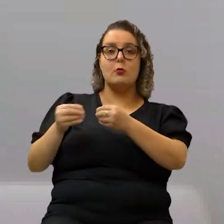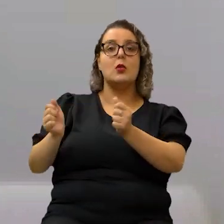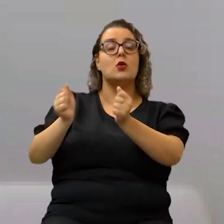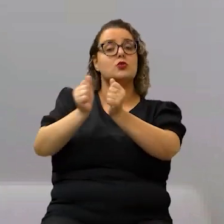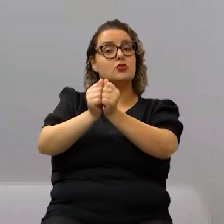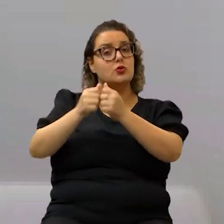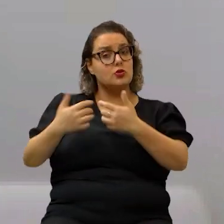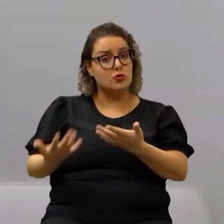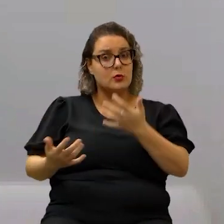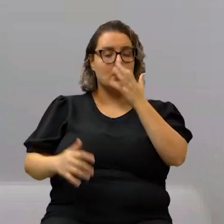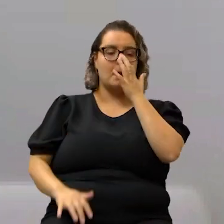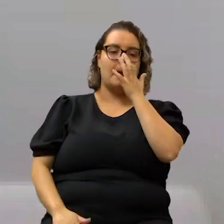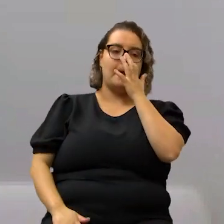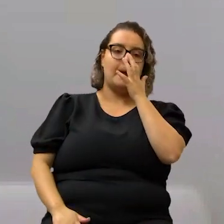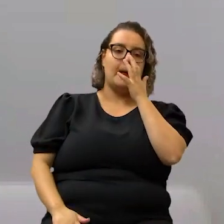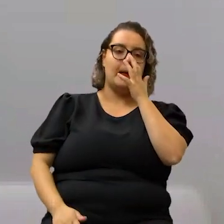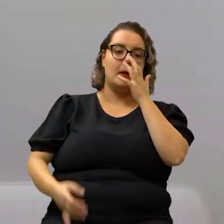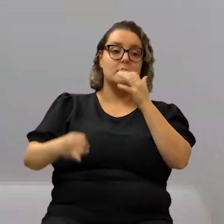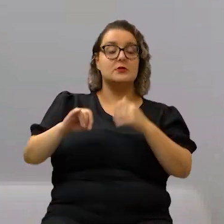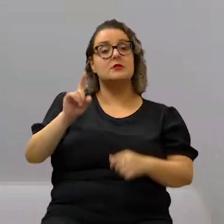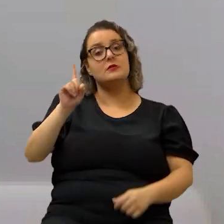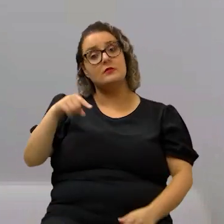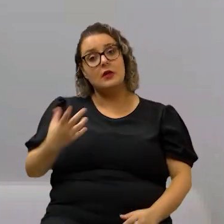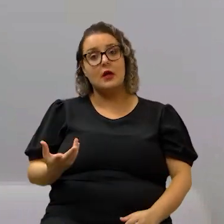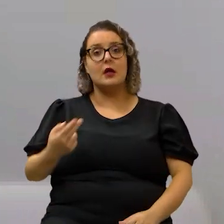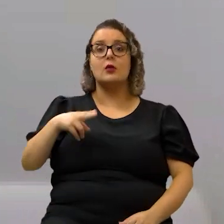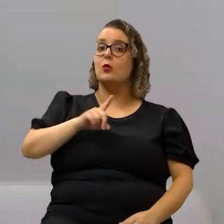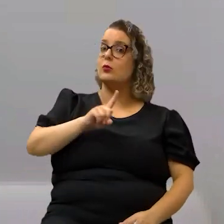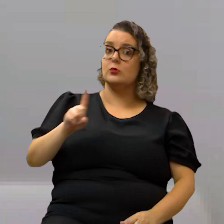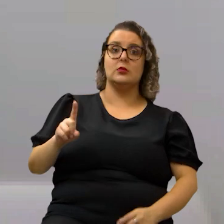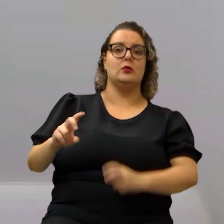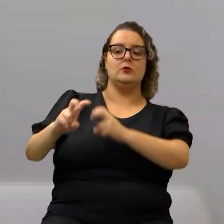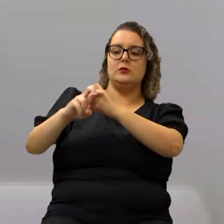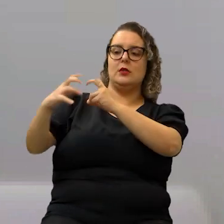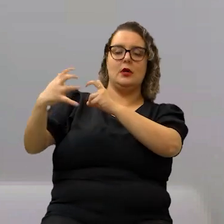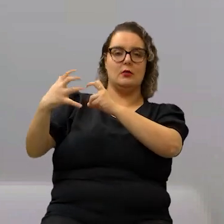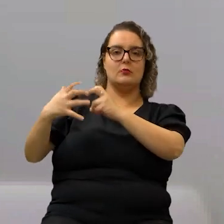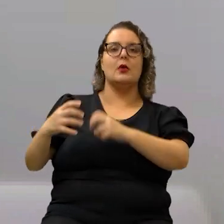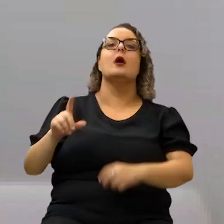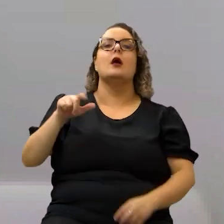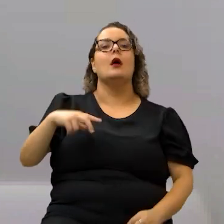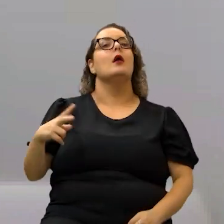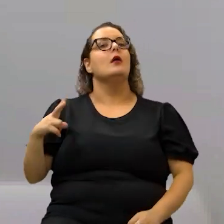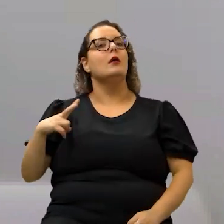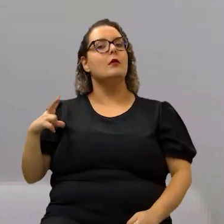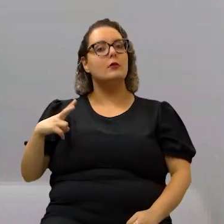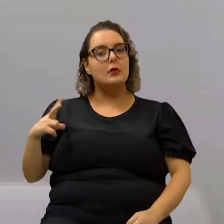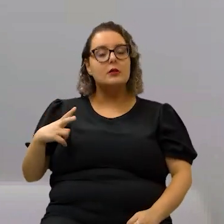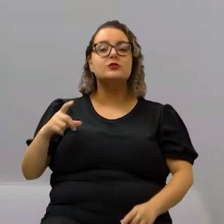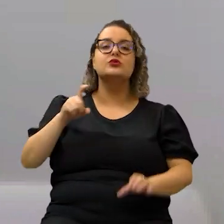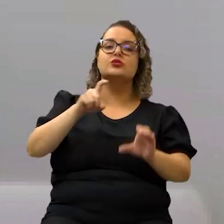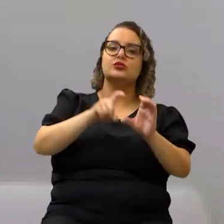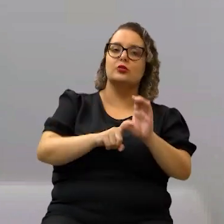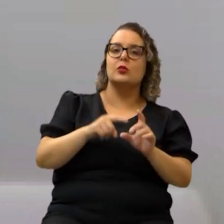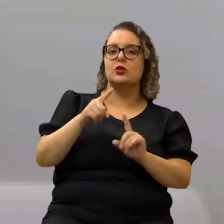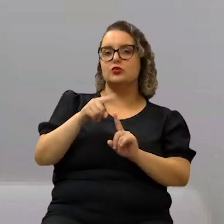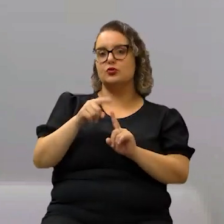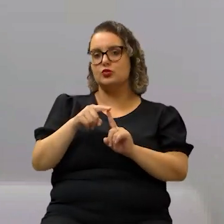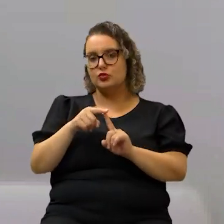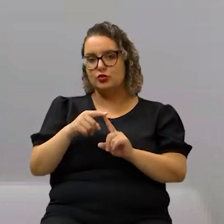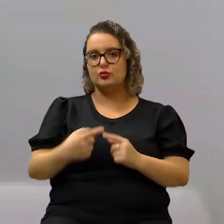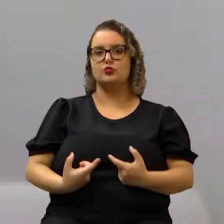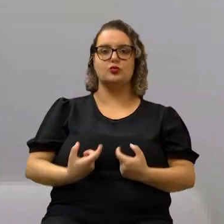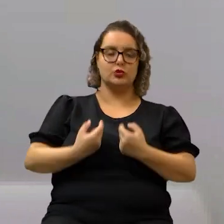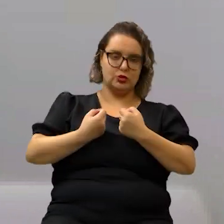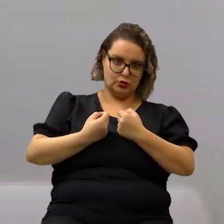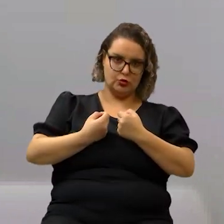plástica associada. Se vai ou não vai precisar fazer a radioterapia, isso são particularidades que dependem muito do tipo